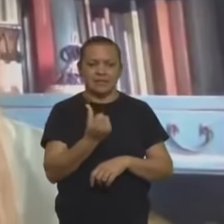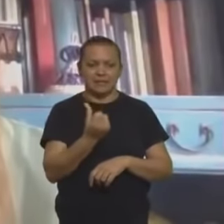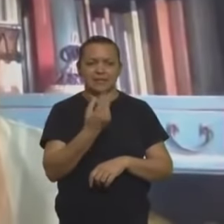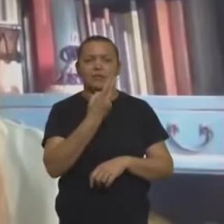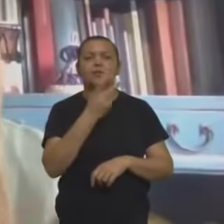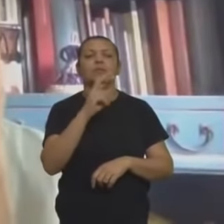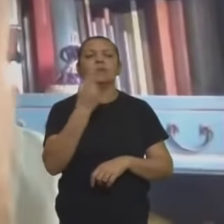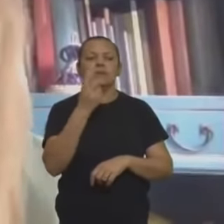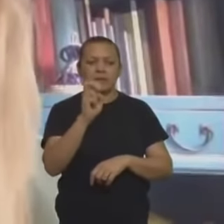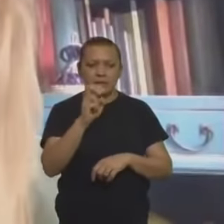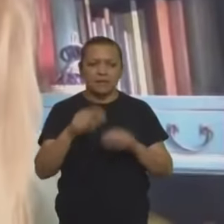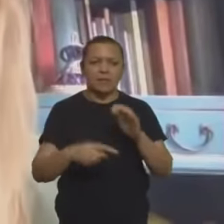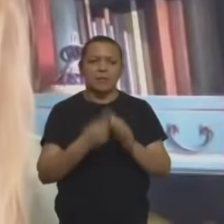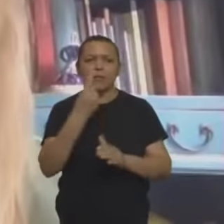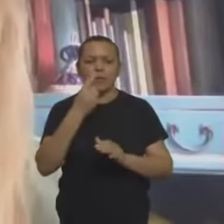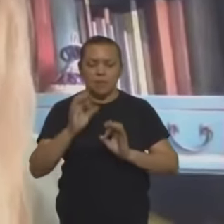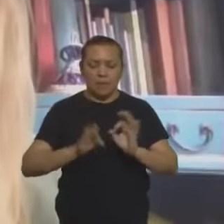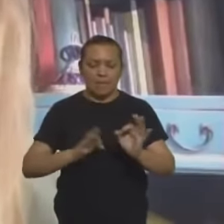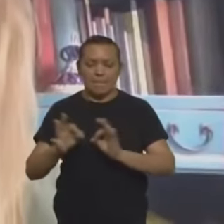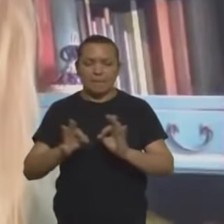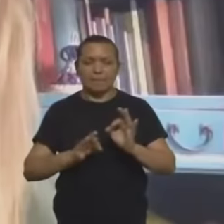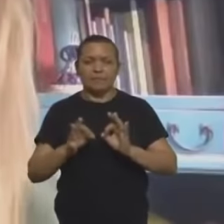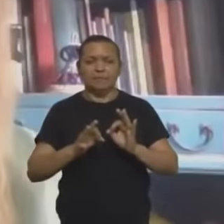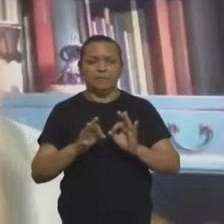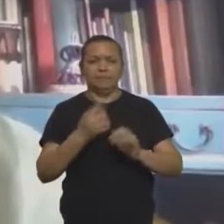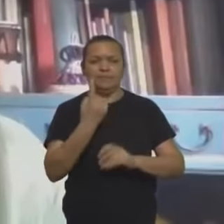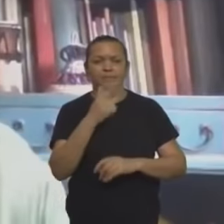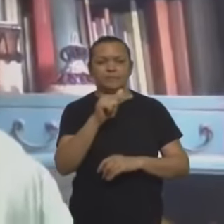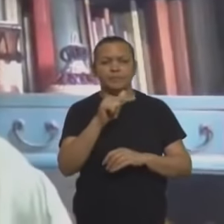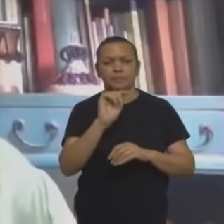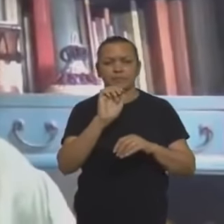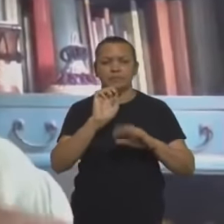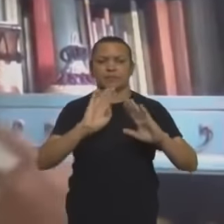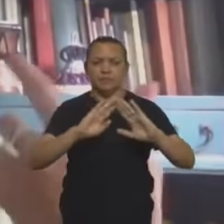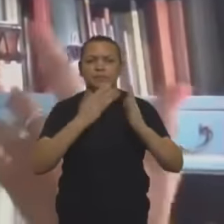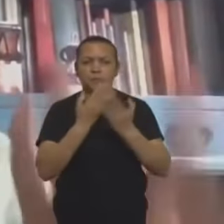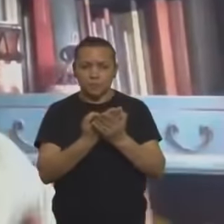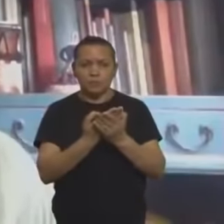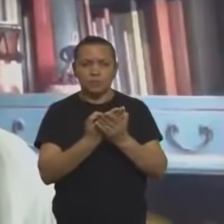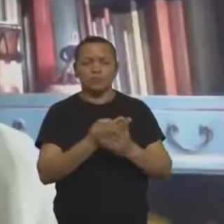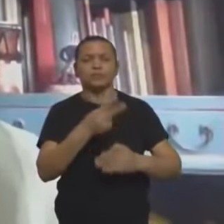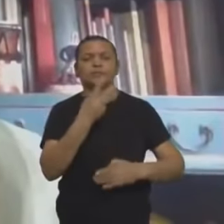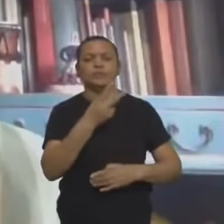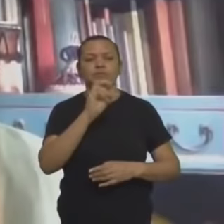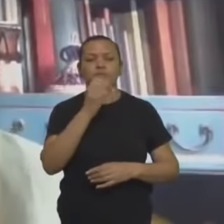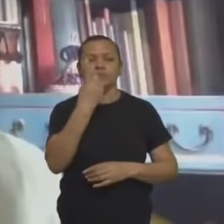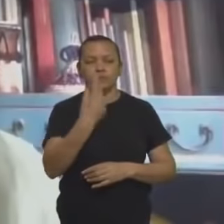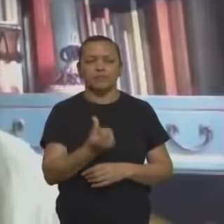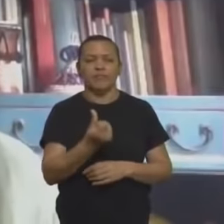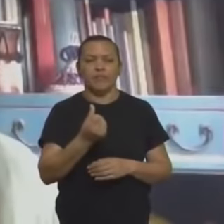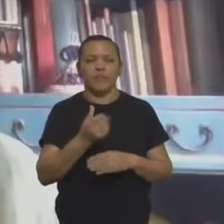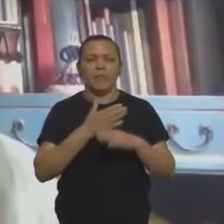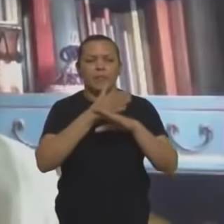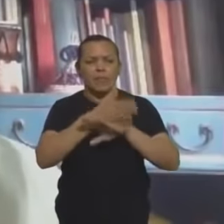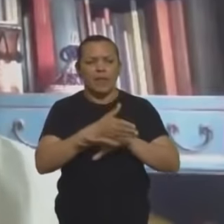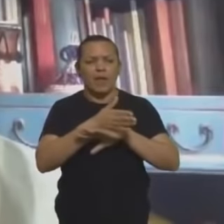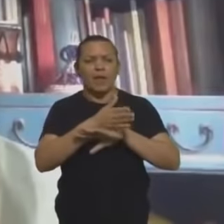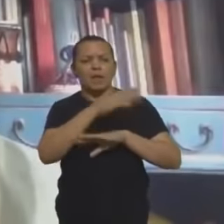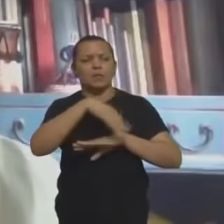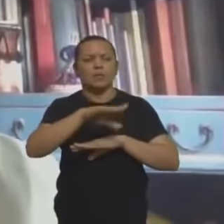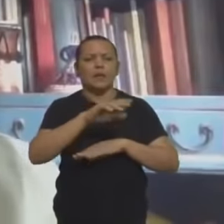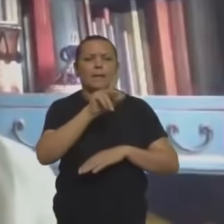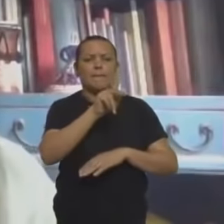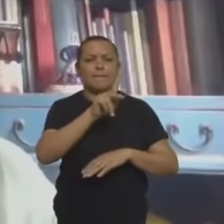2015 foi o primeiro projeto piloto em 17 escolas, e em 2016 a gente entrou em todas as